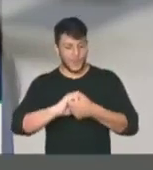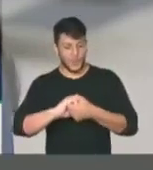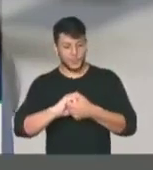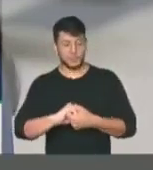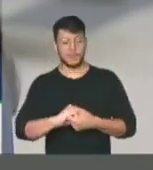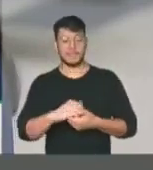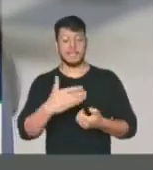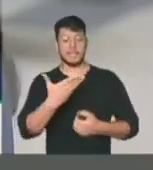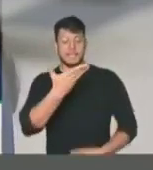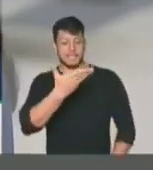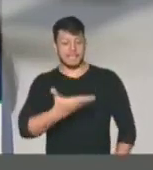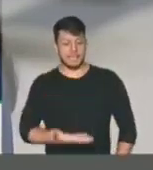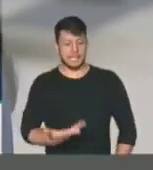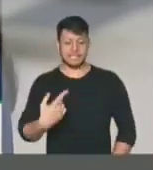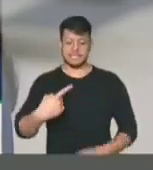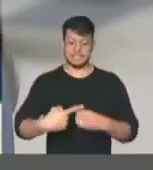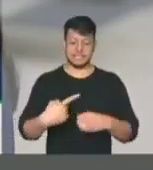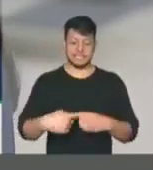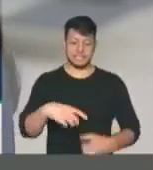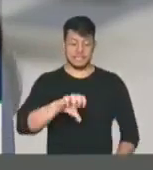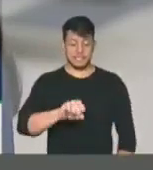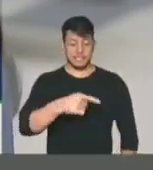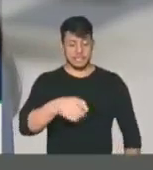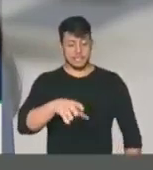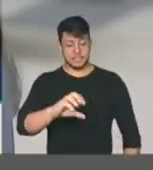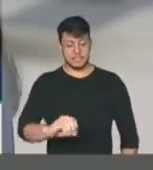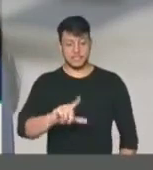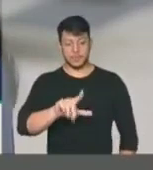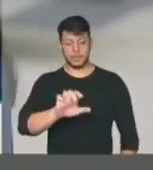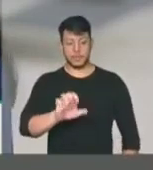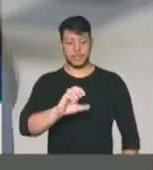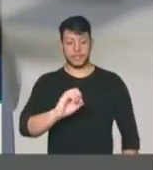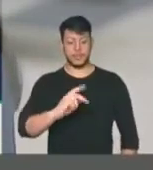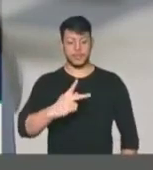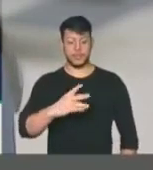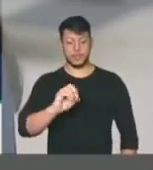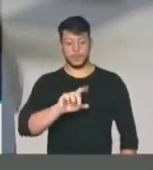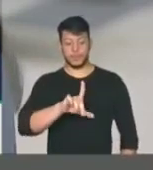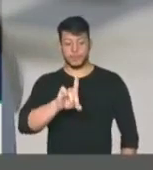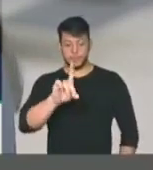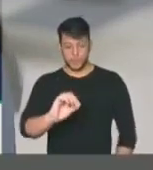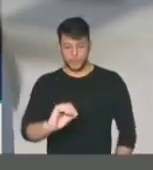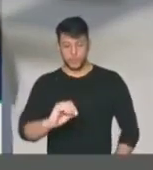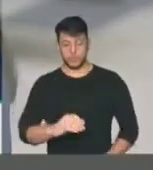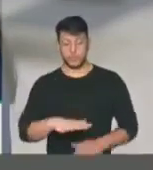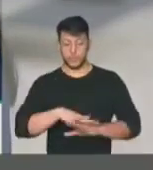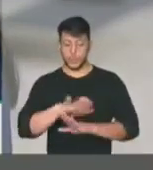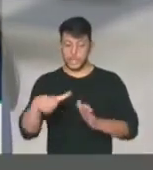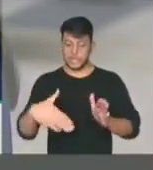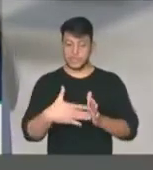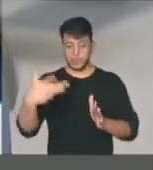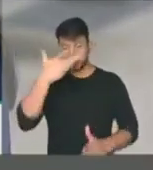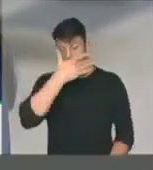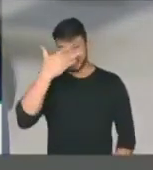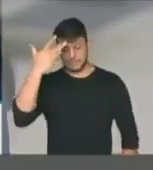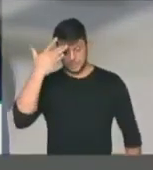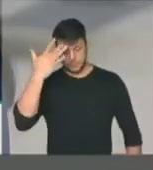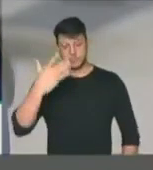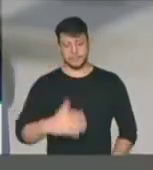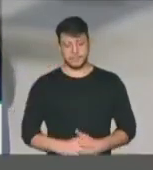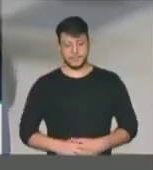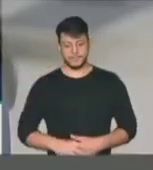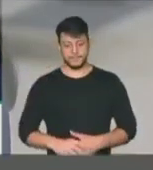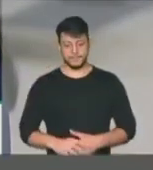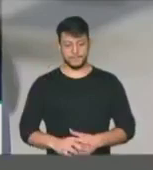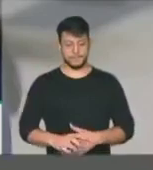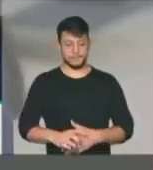Parlamento Nacional ao município de São Leopoldo, a todos os munícipes aqui representados na pessoa do Diego Speche.